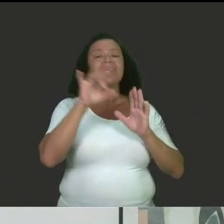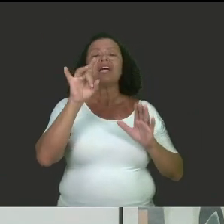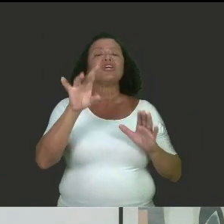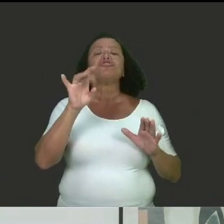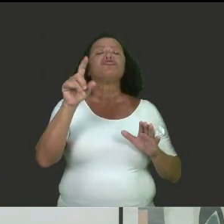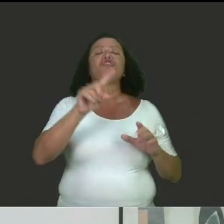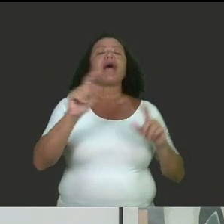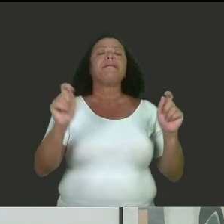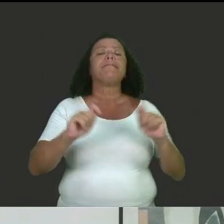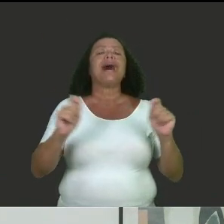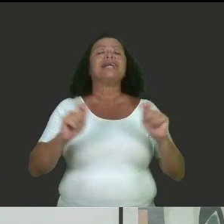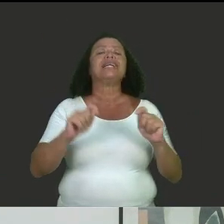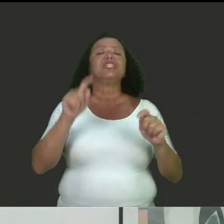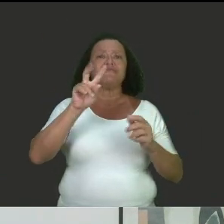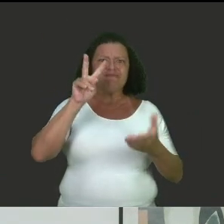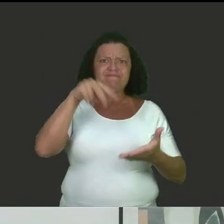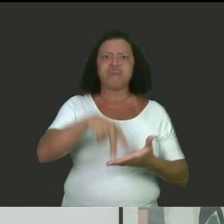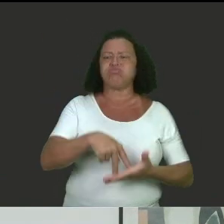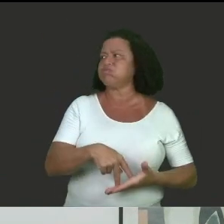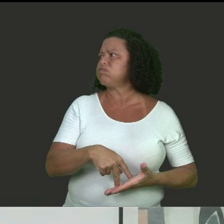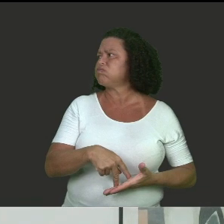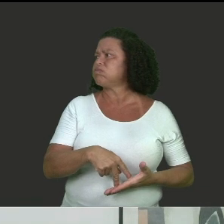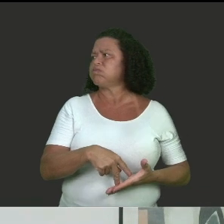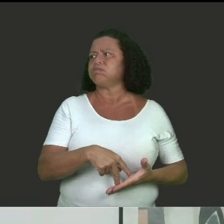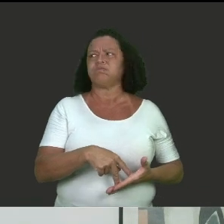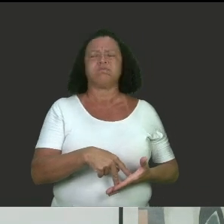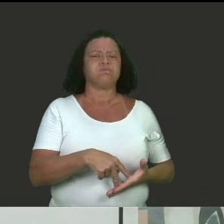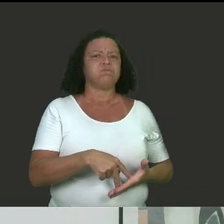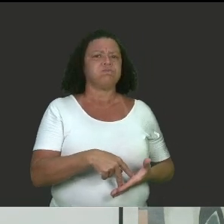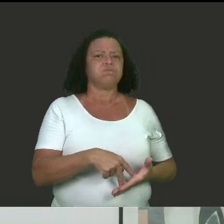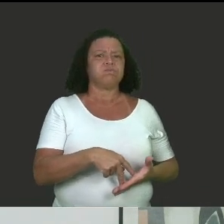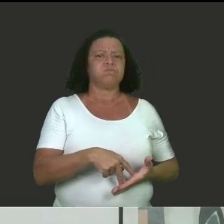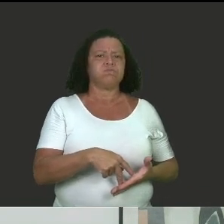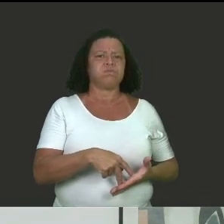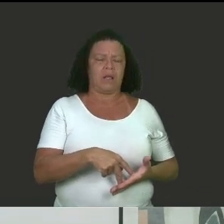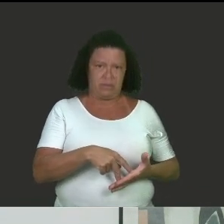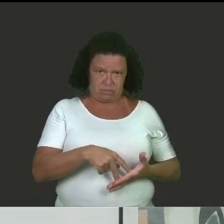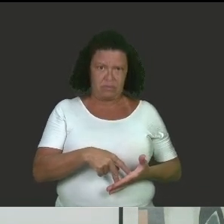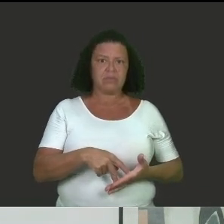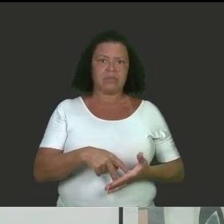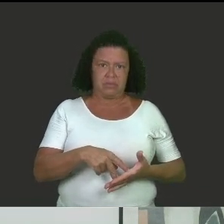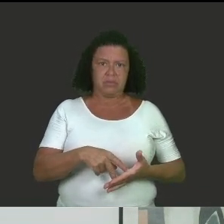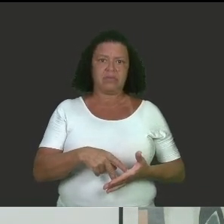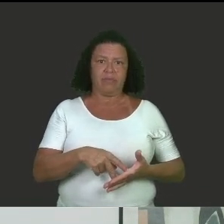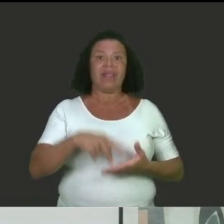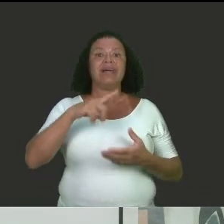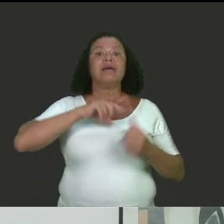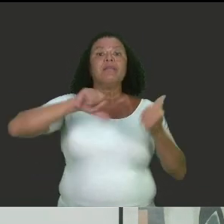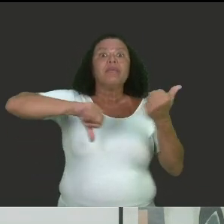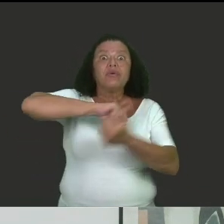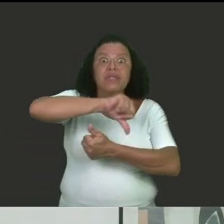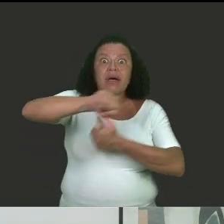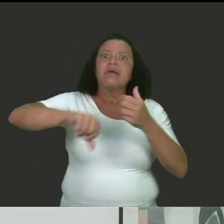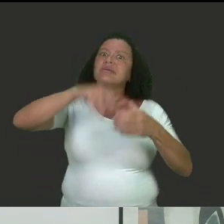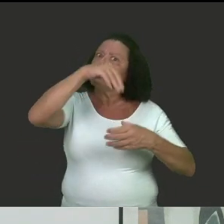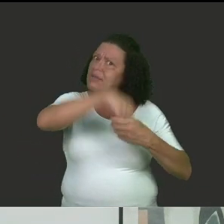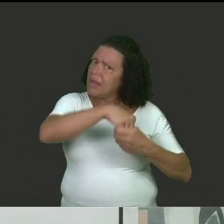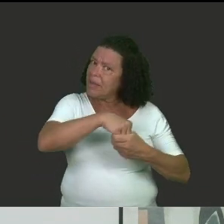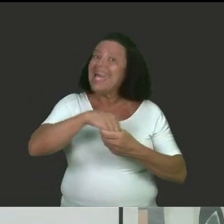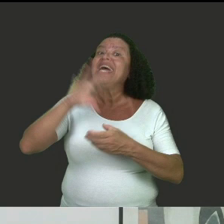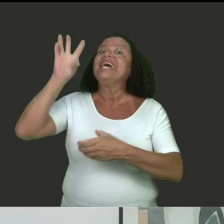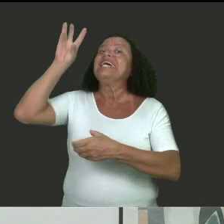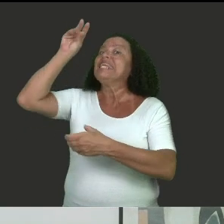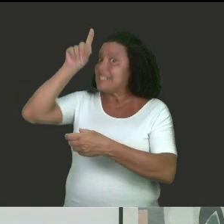capacidade de superação, é a capacidade de superação com uma transformação. Porque se a